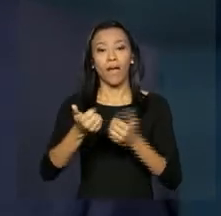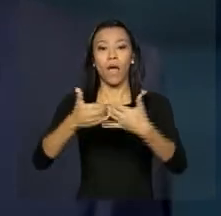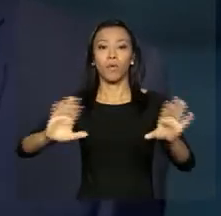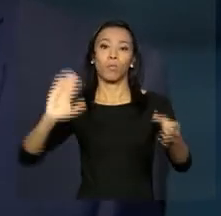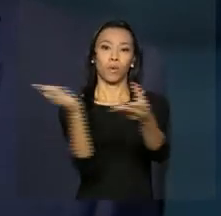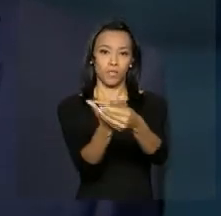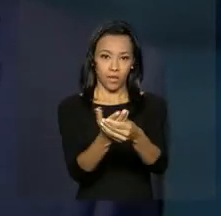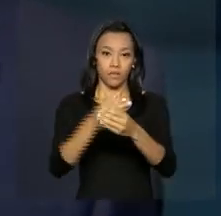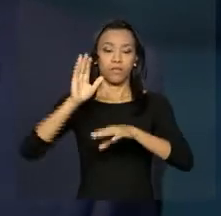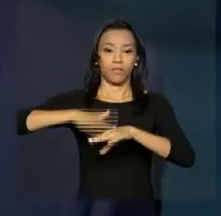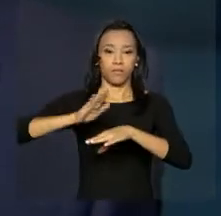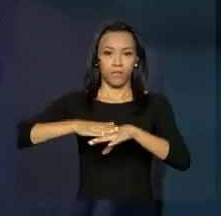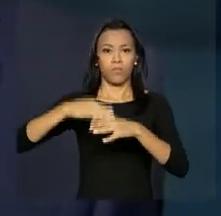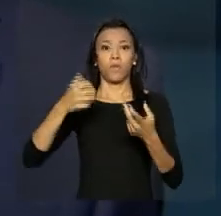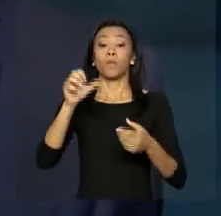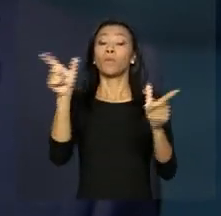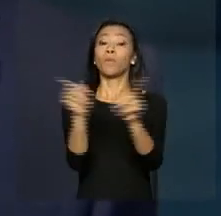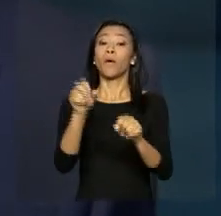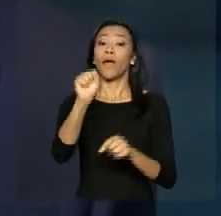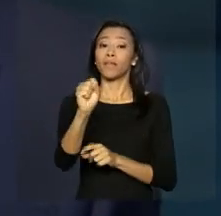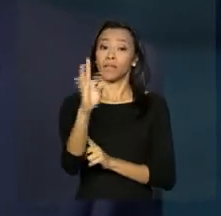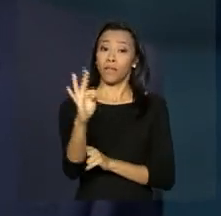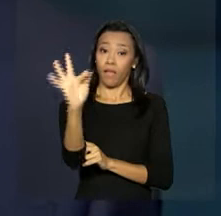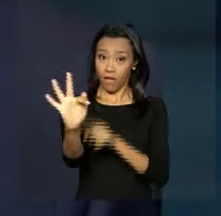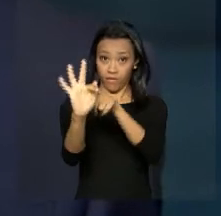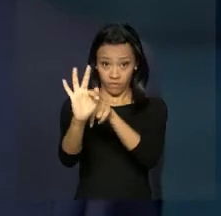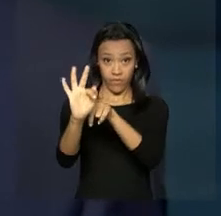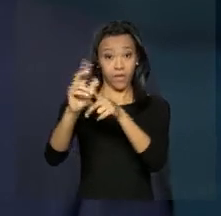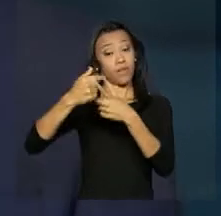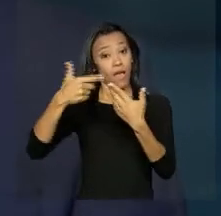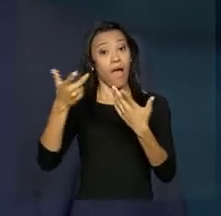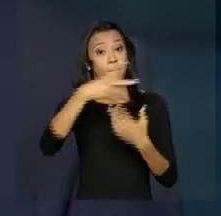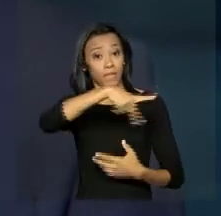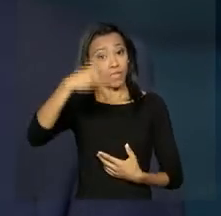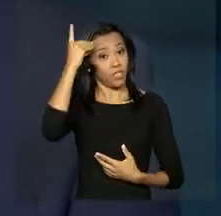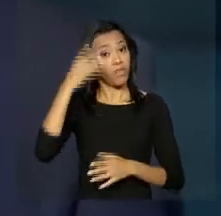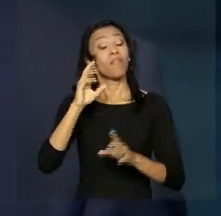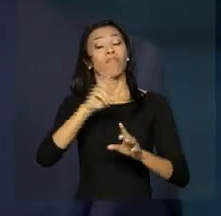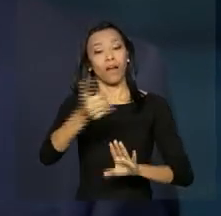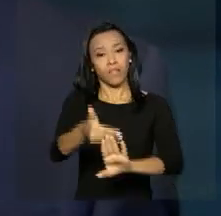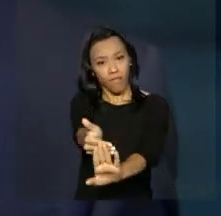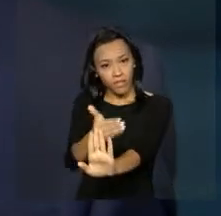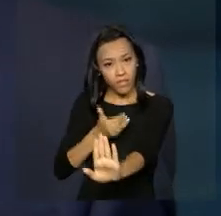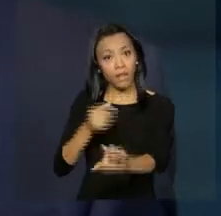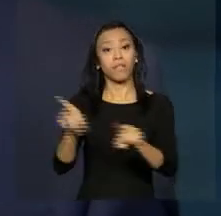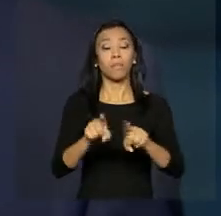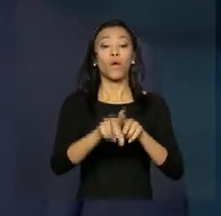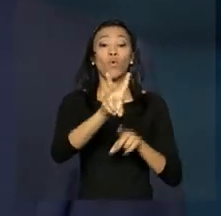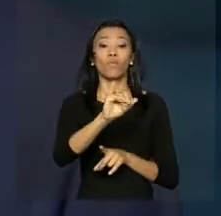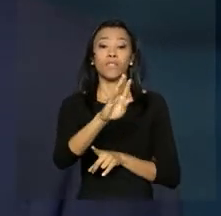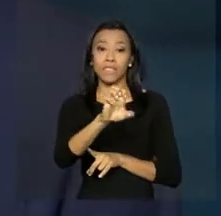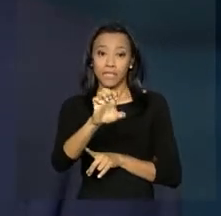pelo presidente do Supremo Tribunal Federal, Ricardo Lewandowski, a presidenta Dilma Rousseff vai ser afastada, o vice-presidente Michel